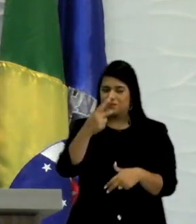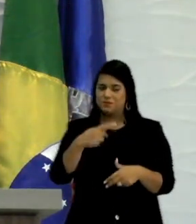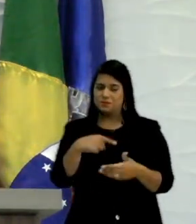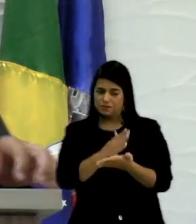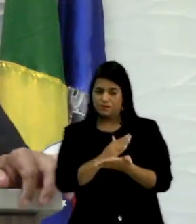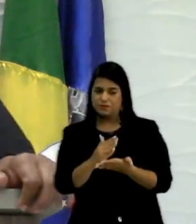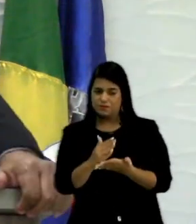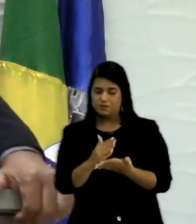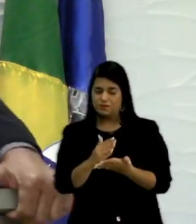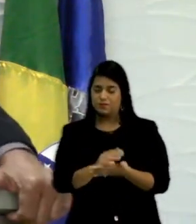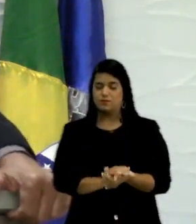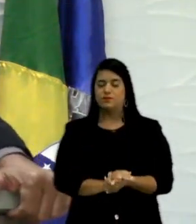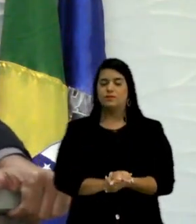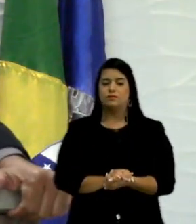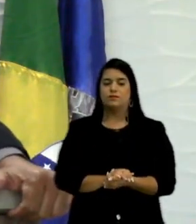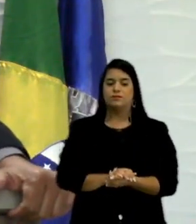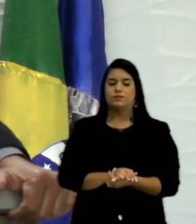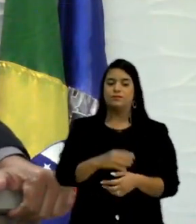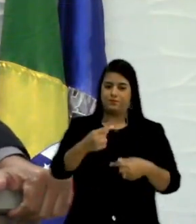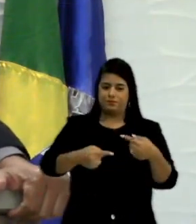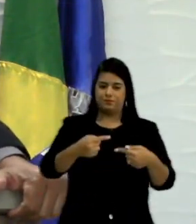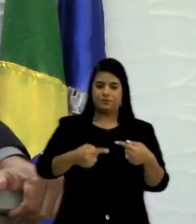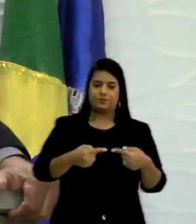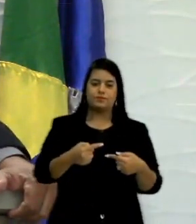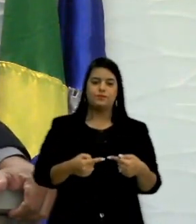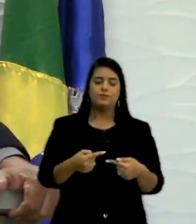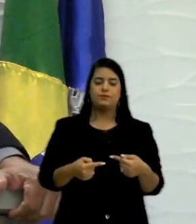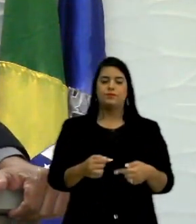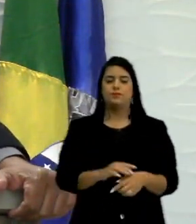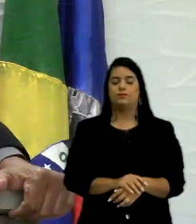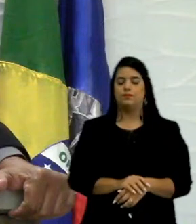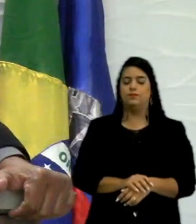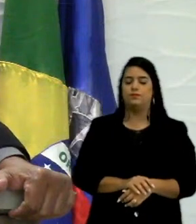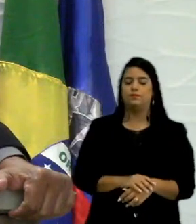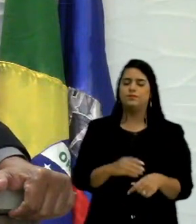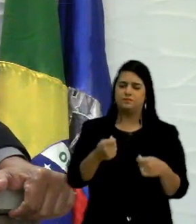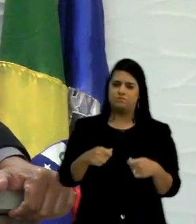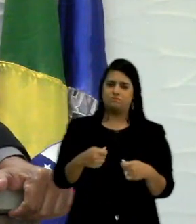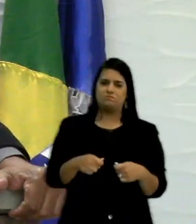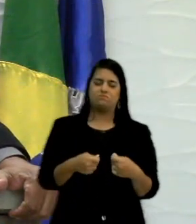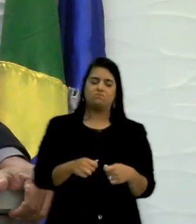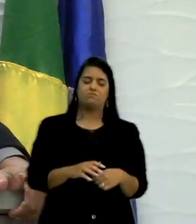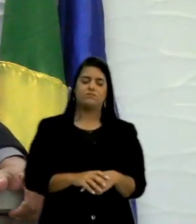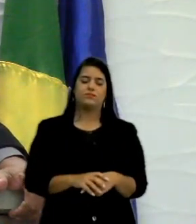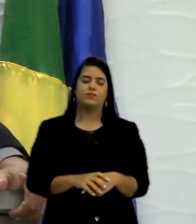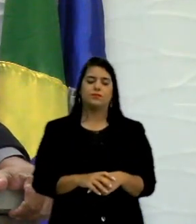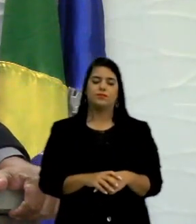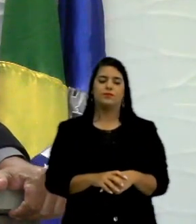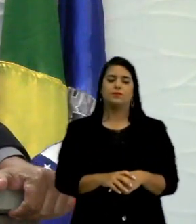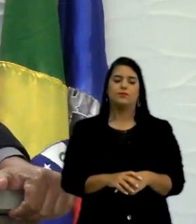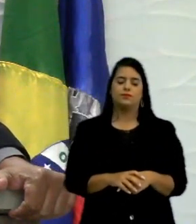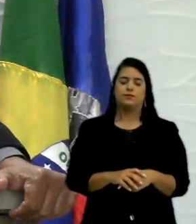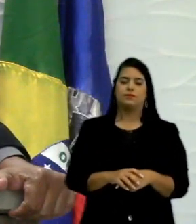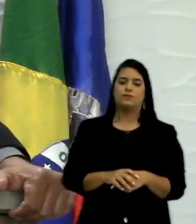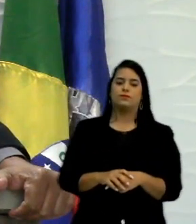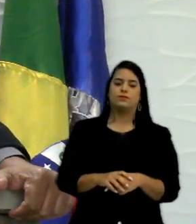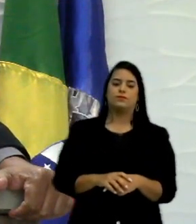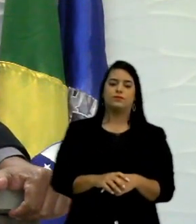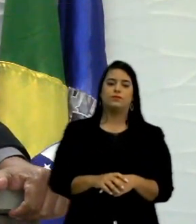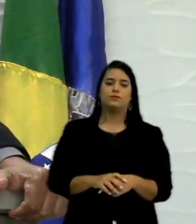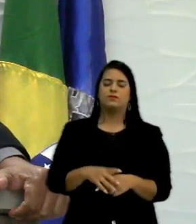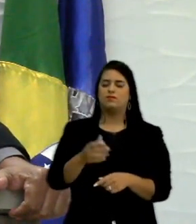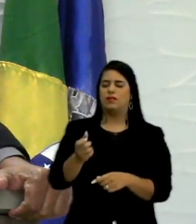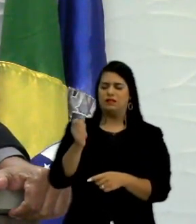comecei a entrar em política, eu tive uma missão. Minha missão já foi cumprida. Foi tirar o Grupo